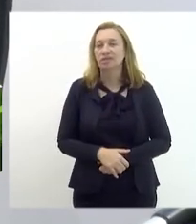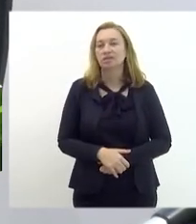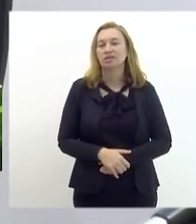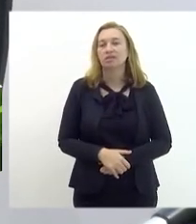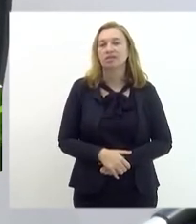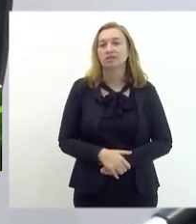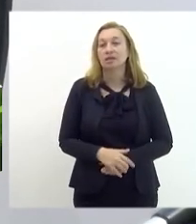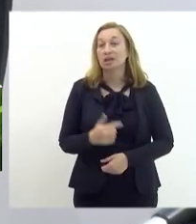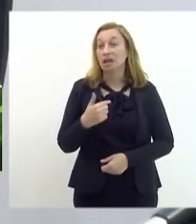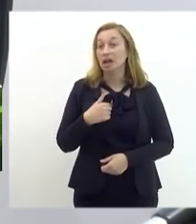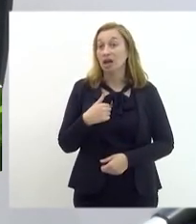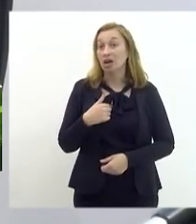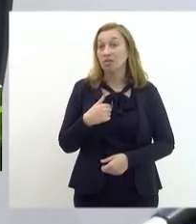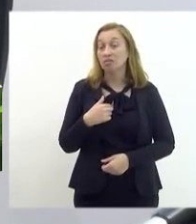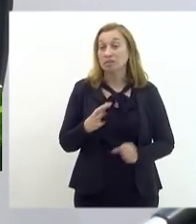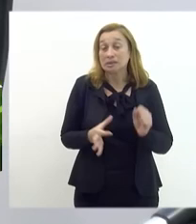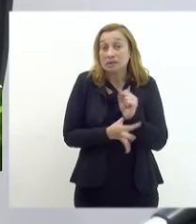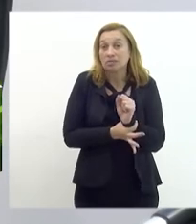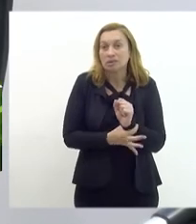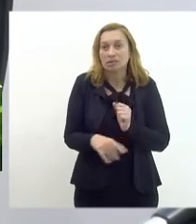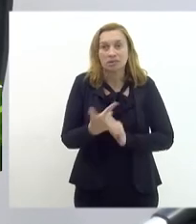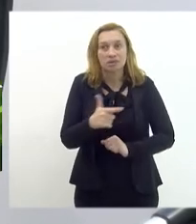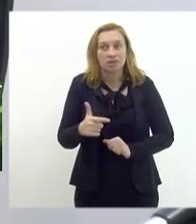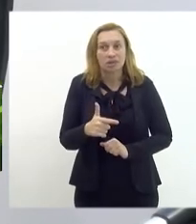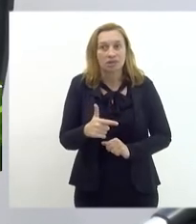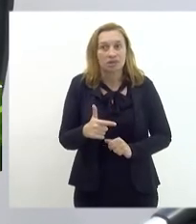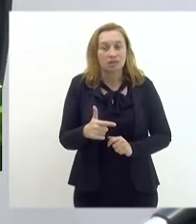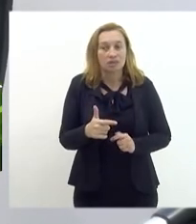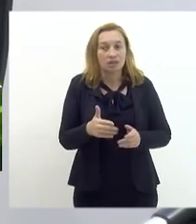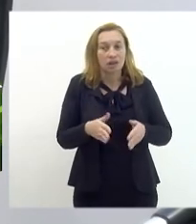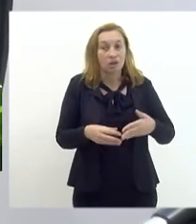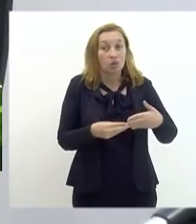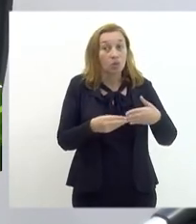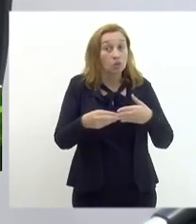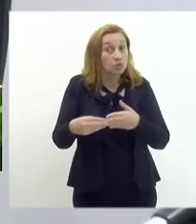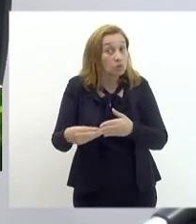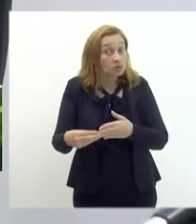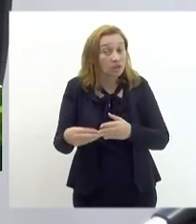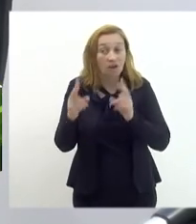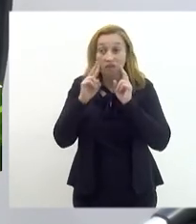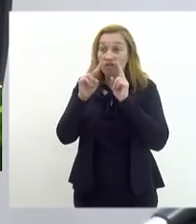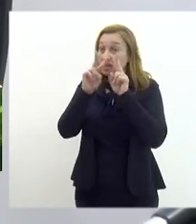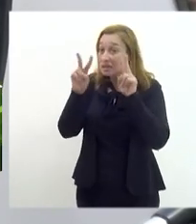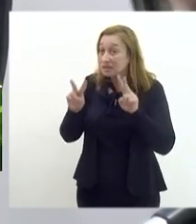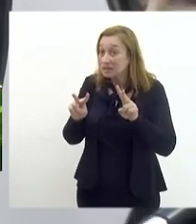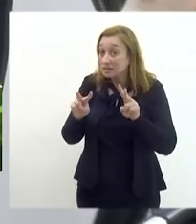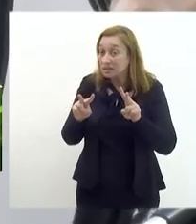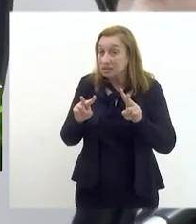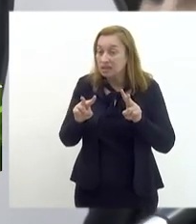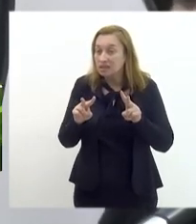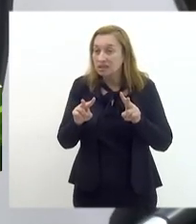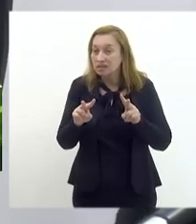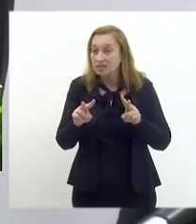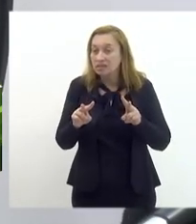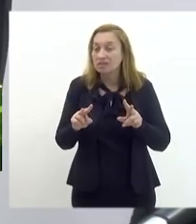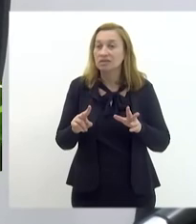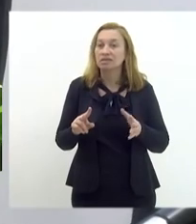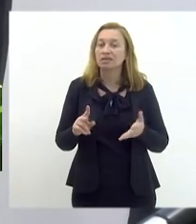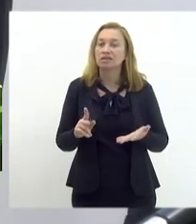e eu não estou com nenhuma segurança que ele está sendo conduzido, sob o ponto de vista da